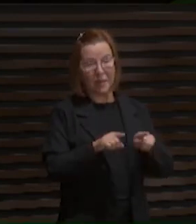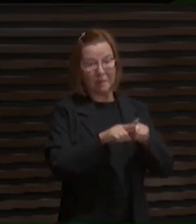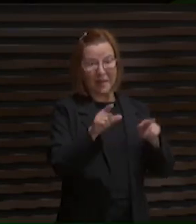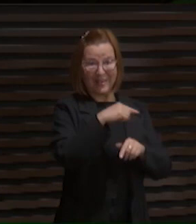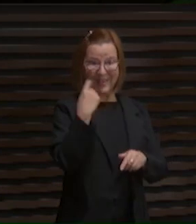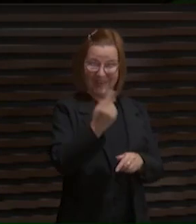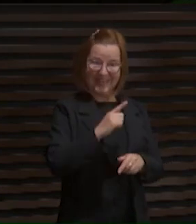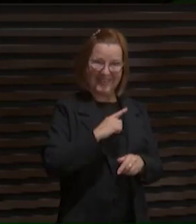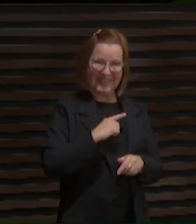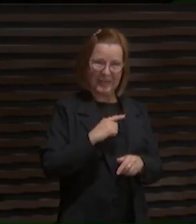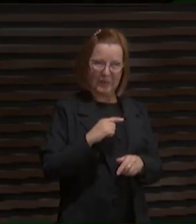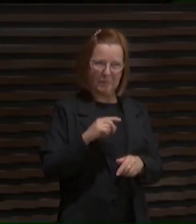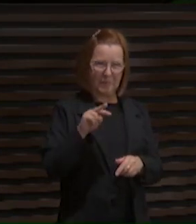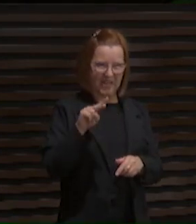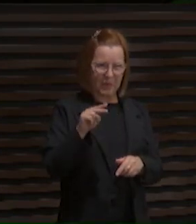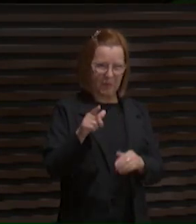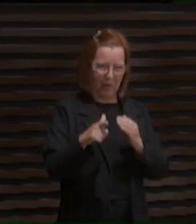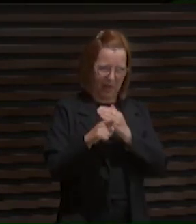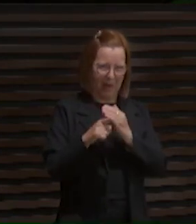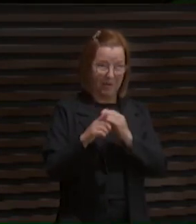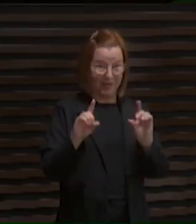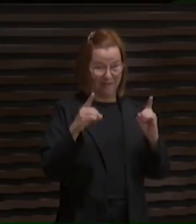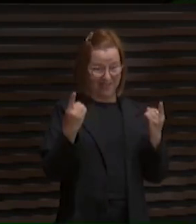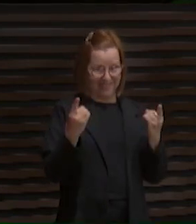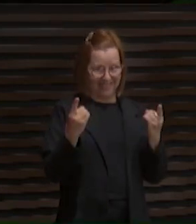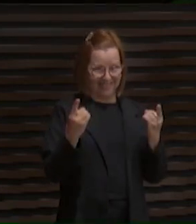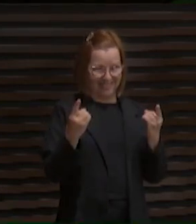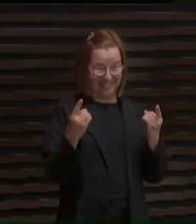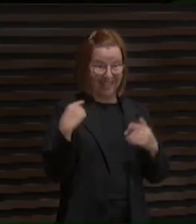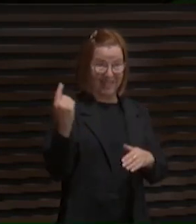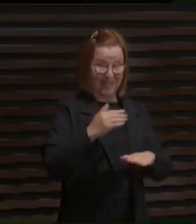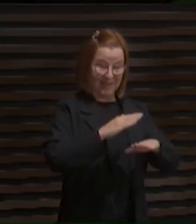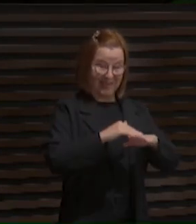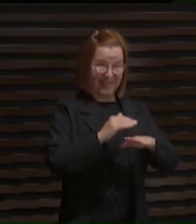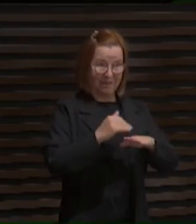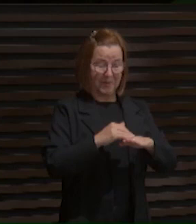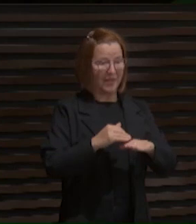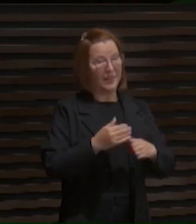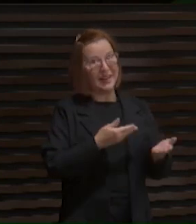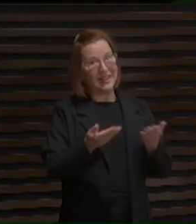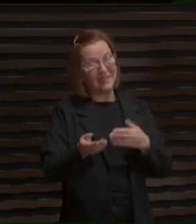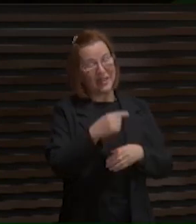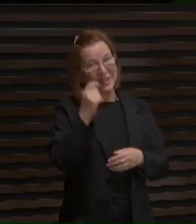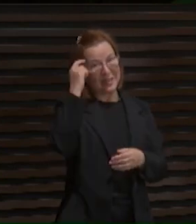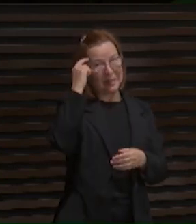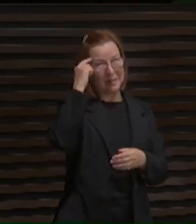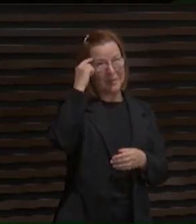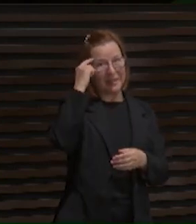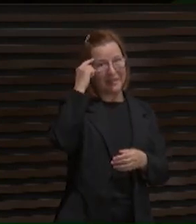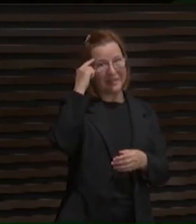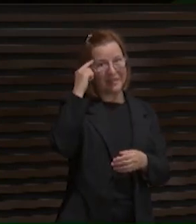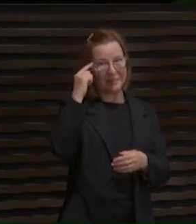arma de defesa. Somos chamados a levar nossa mente cativa a Deus. Vamos ler juntos Filipenses